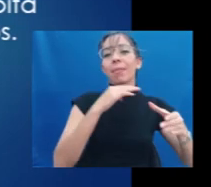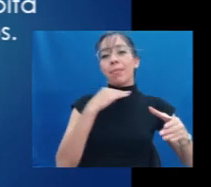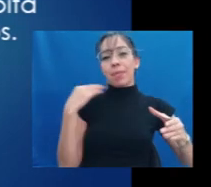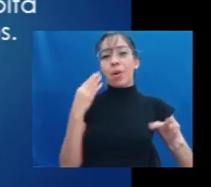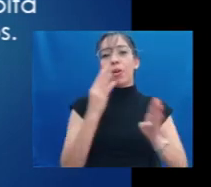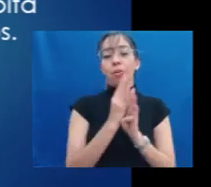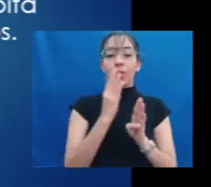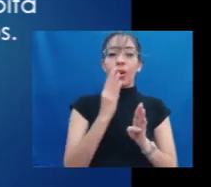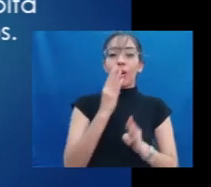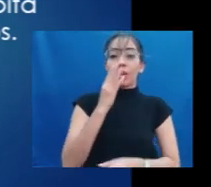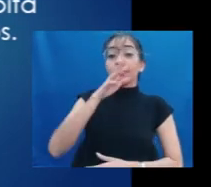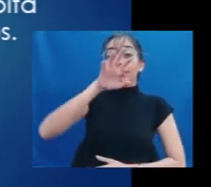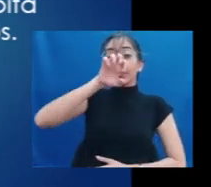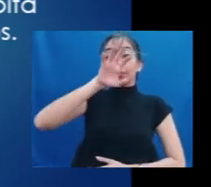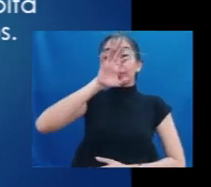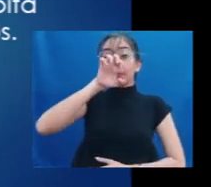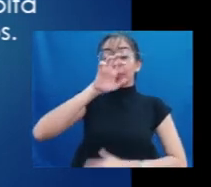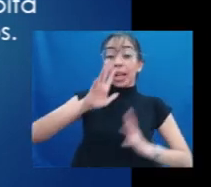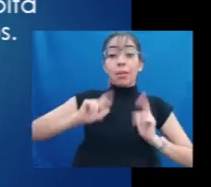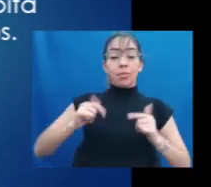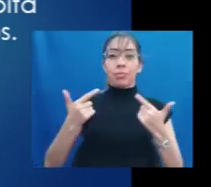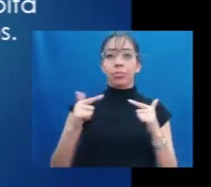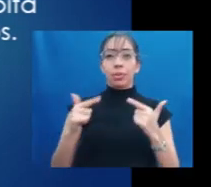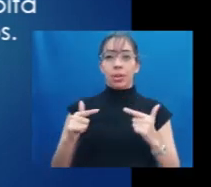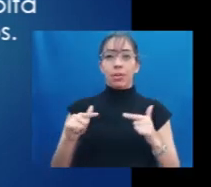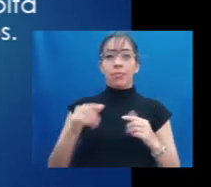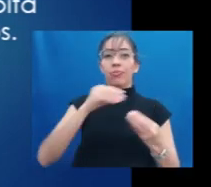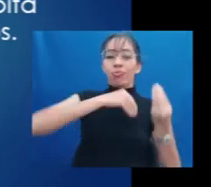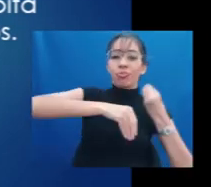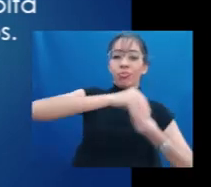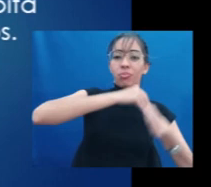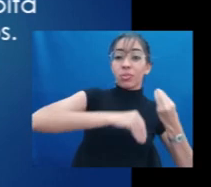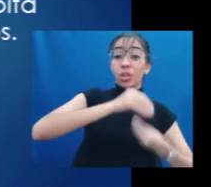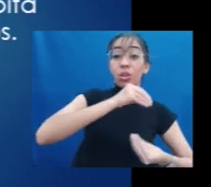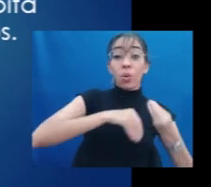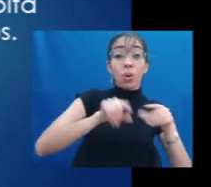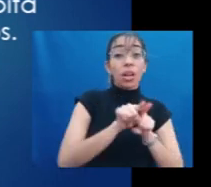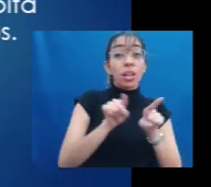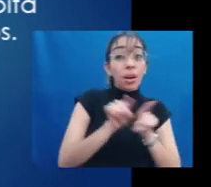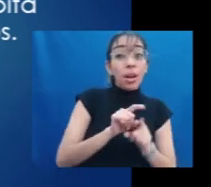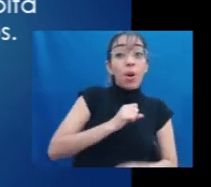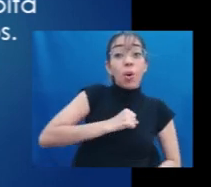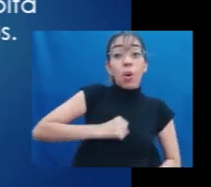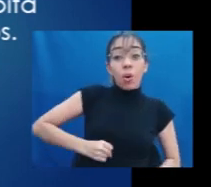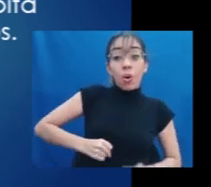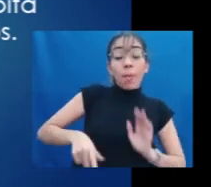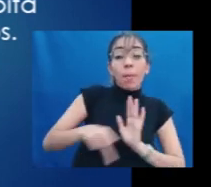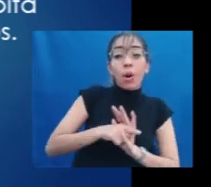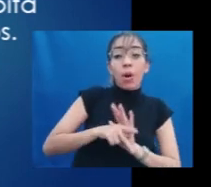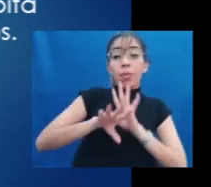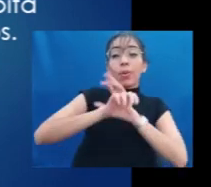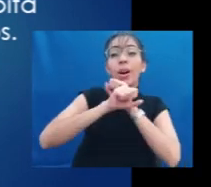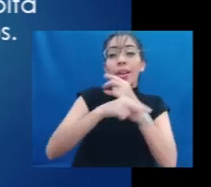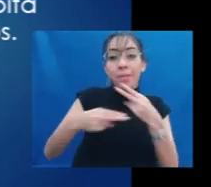gás. Tá? Então, o professor do Departamento de Química Analítica e Físico-Química aqui da UFC, o doutor Antônio Carlos